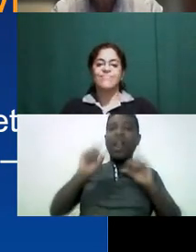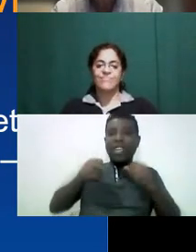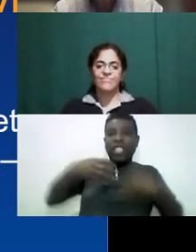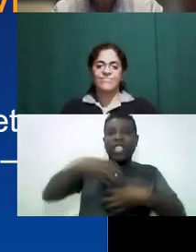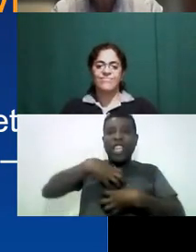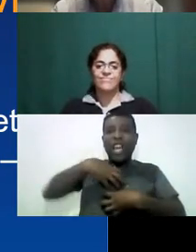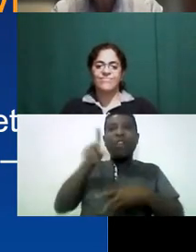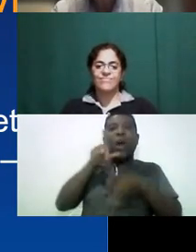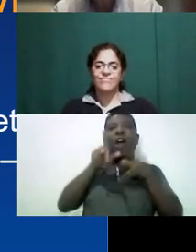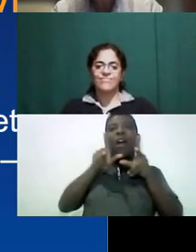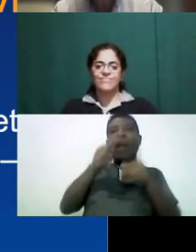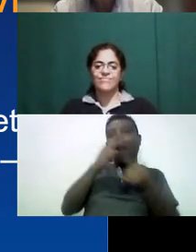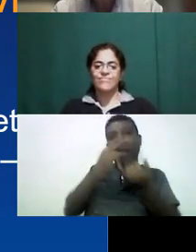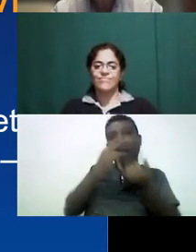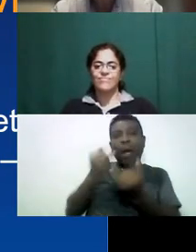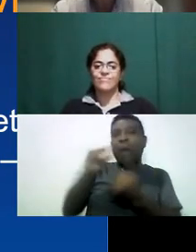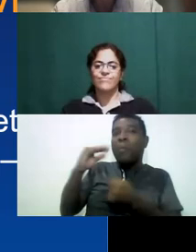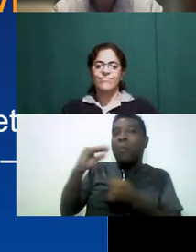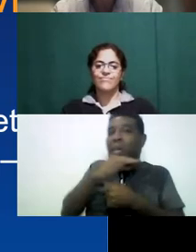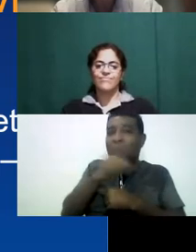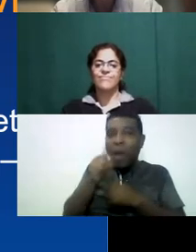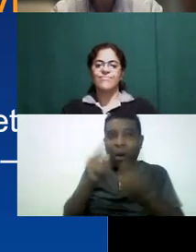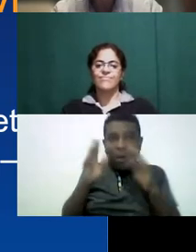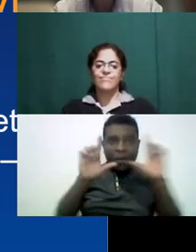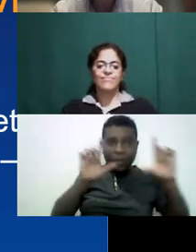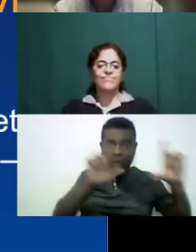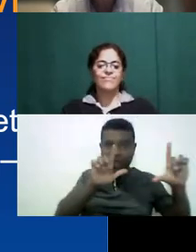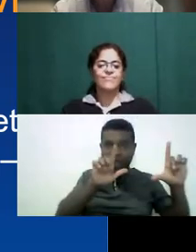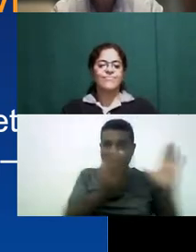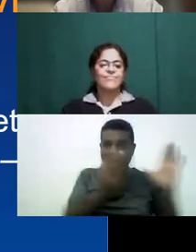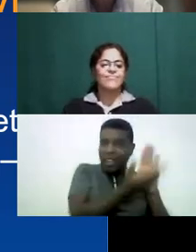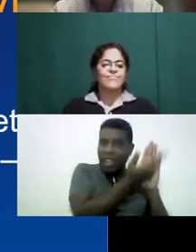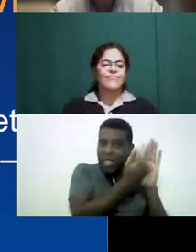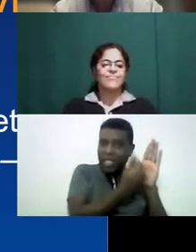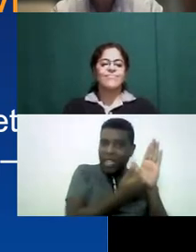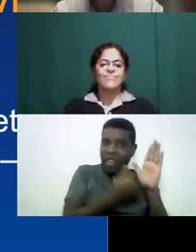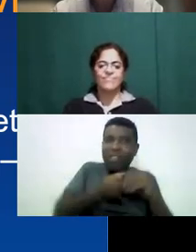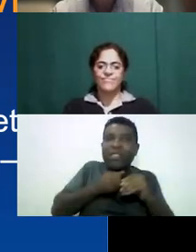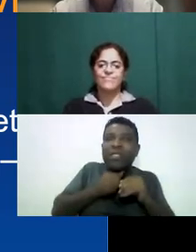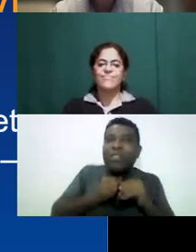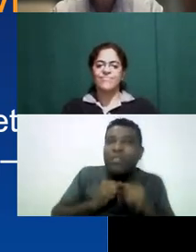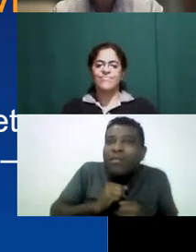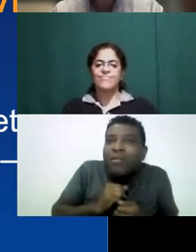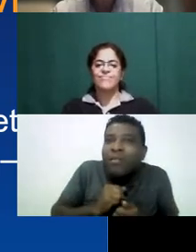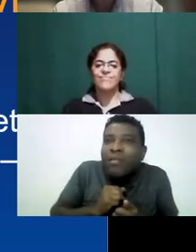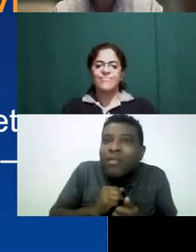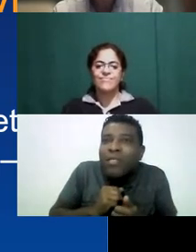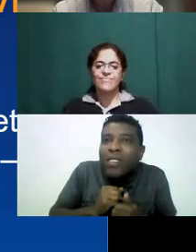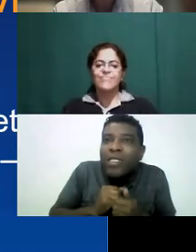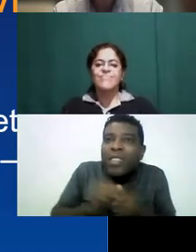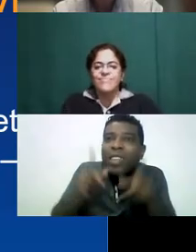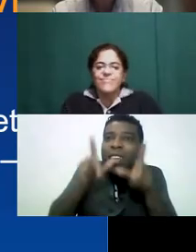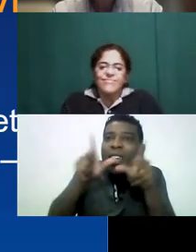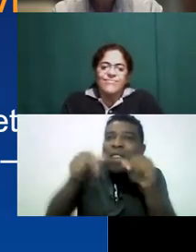sobrecarga muito grande nos discos intervertebrais, por causa da flexão da cervical. Então, é um músculo bastante envolvido aí nesse tipo de problema,